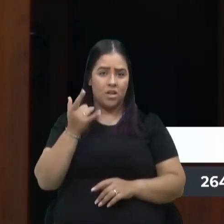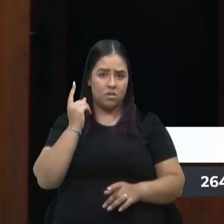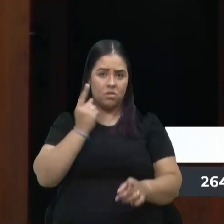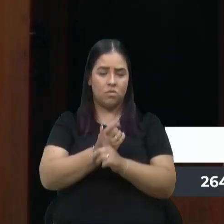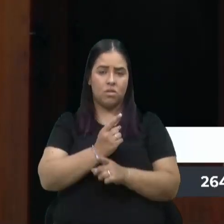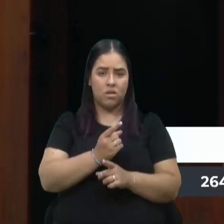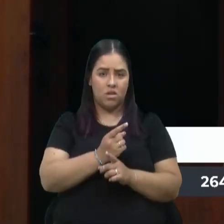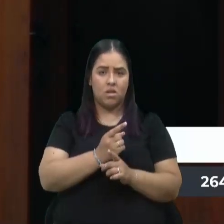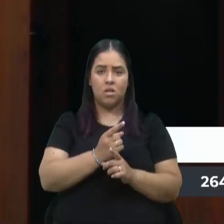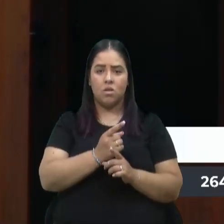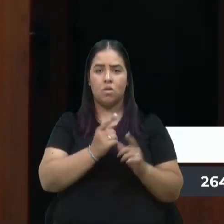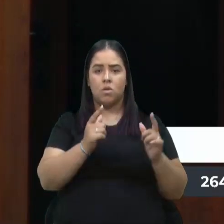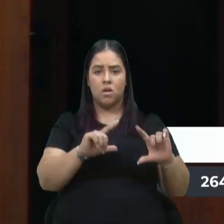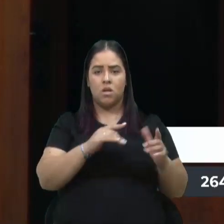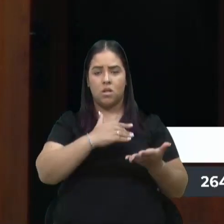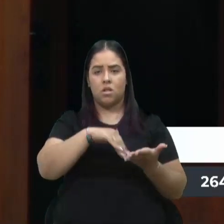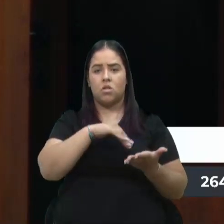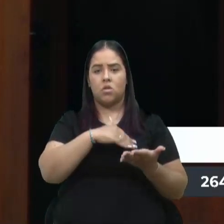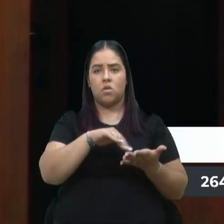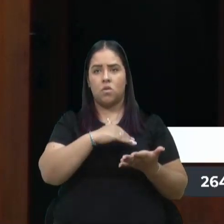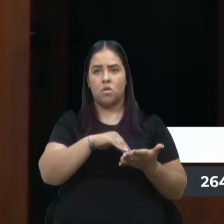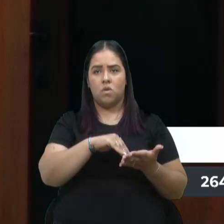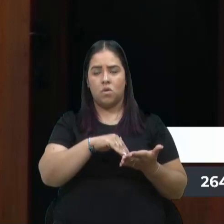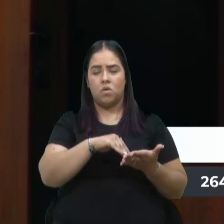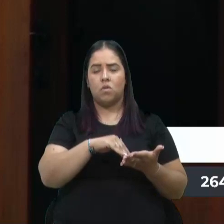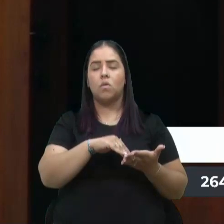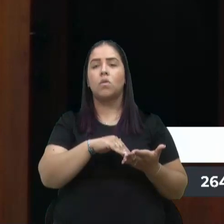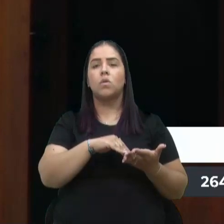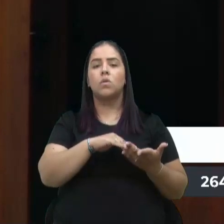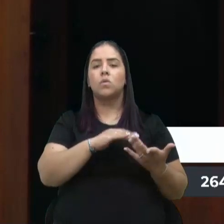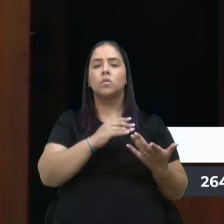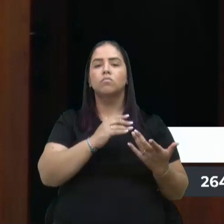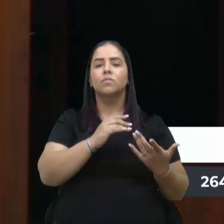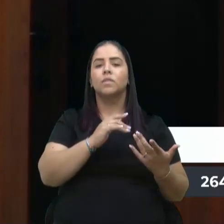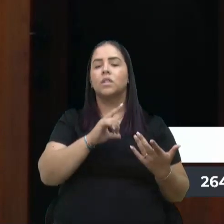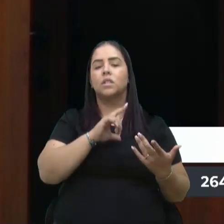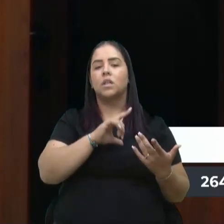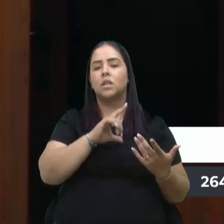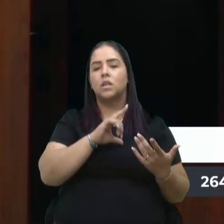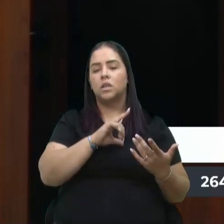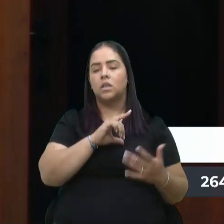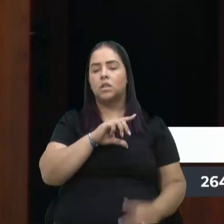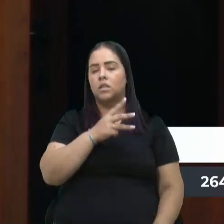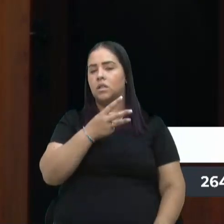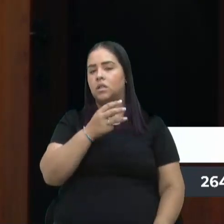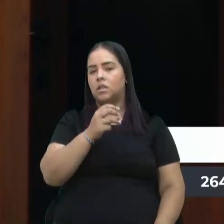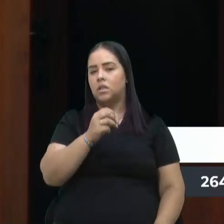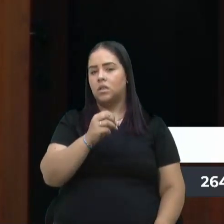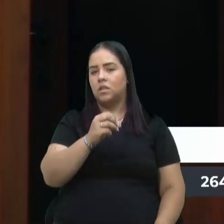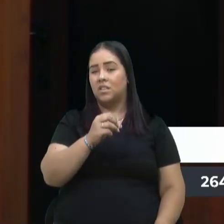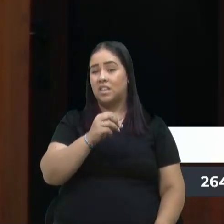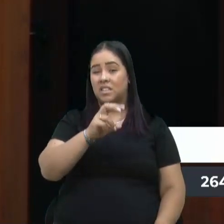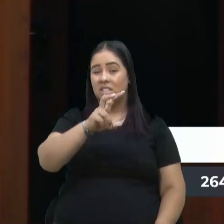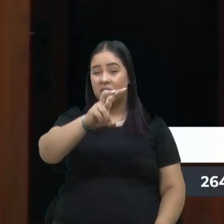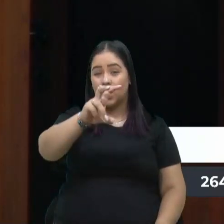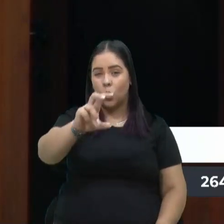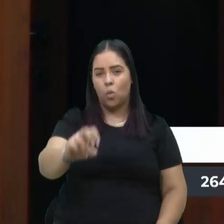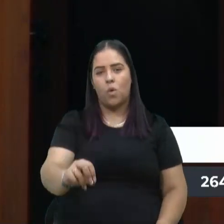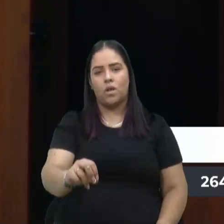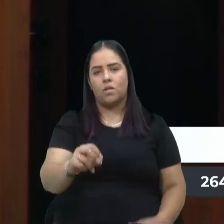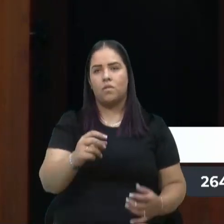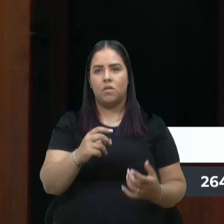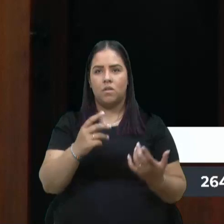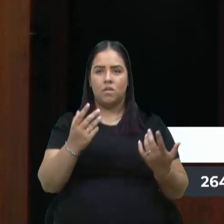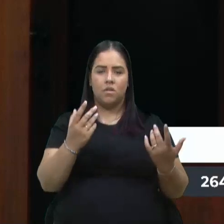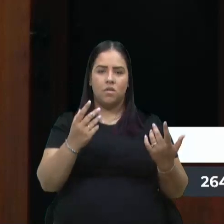escritórios contábeis com 15, 20, 30, 50 funcionários para fazer lançamentos da DARF, da DIRF, da PIF,